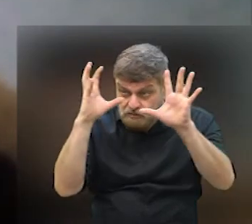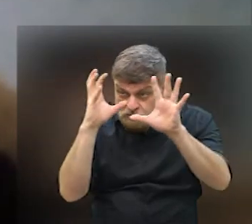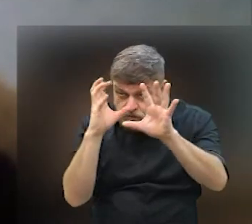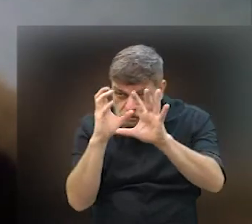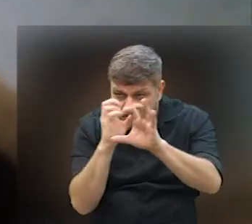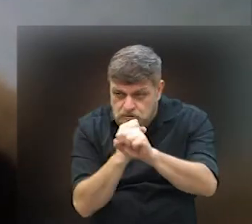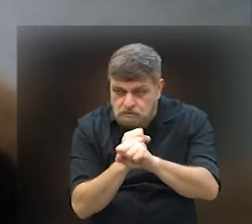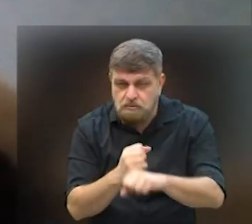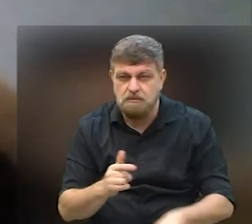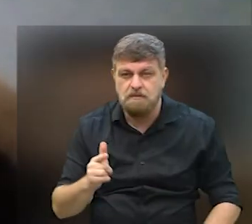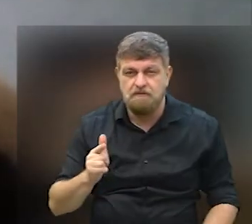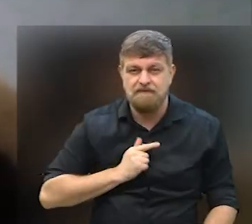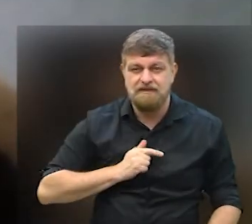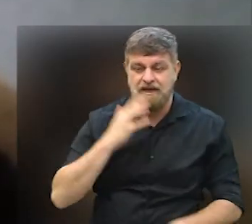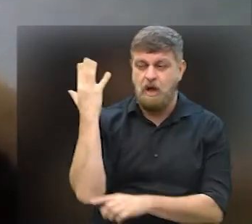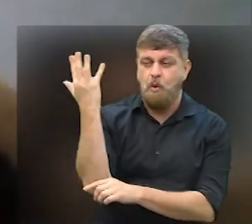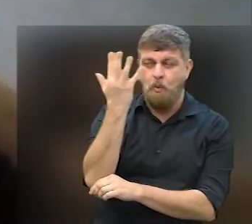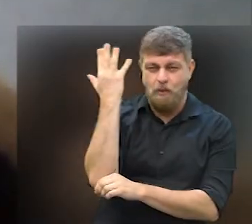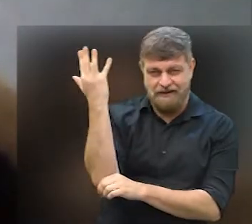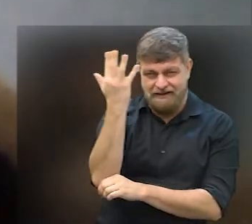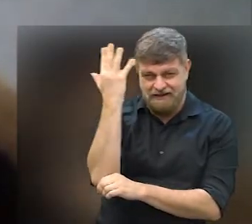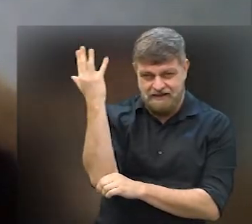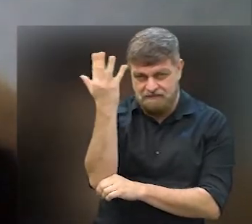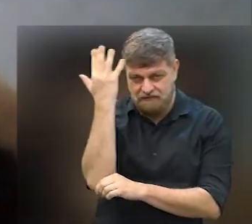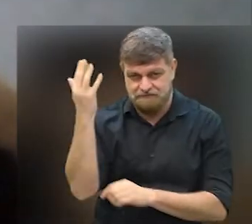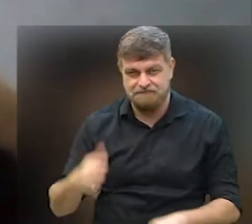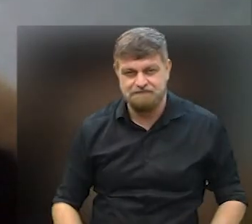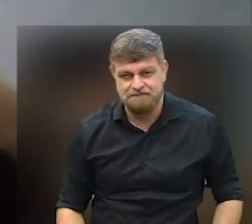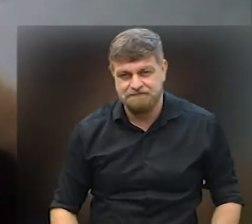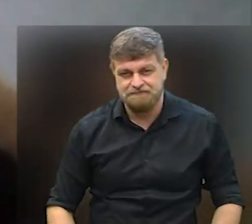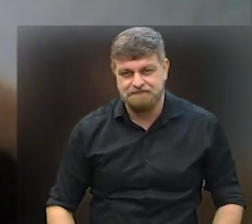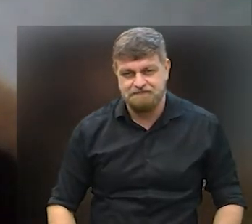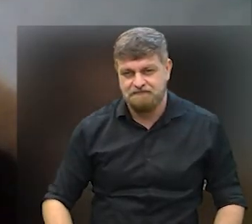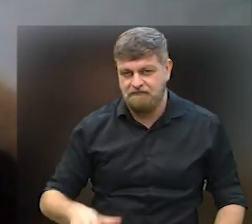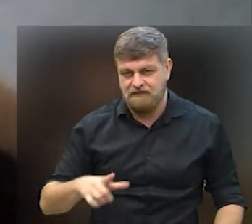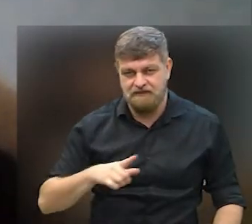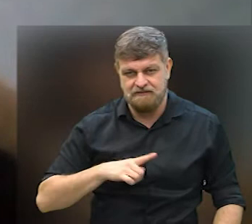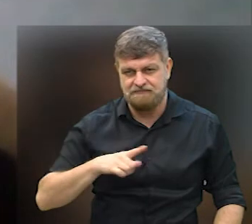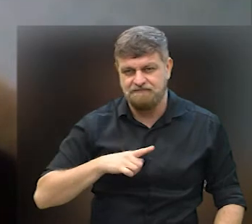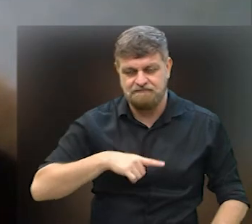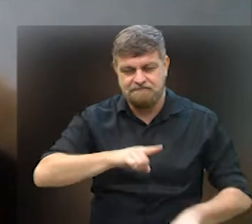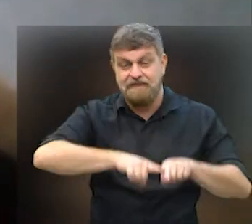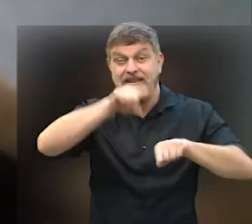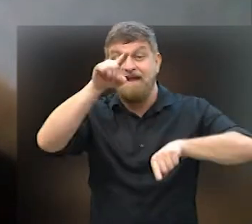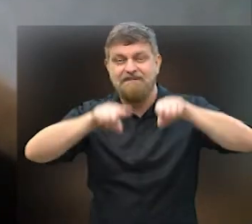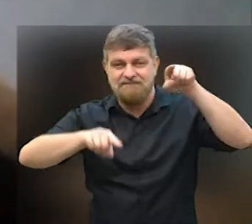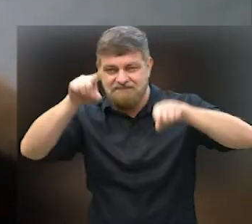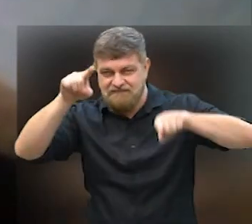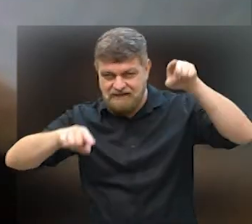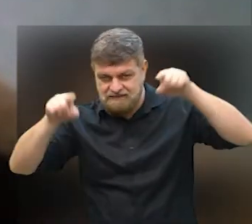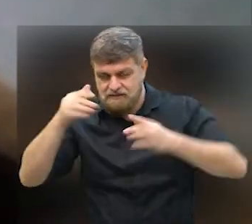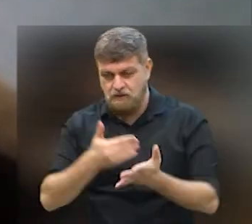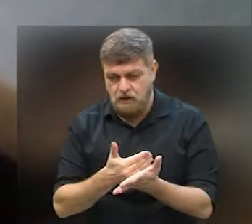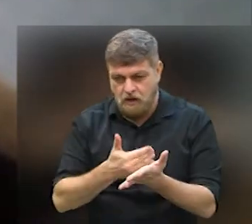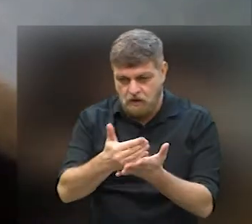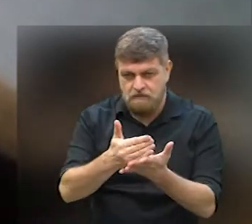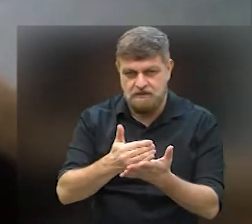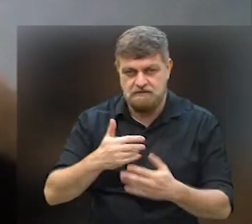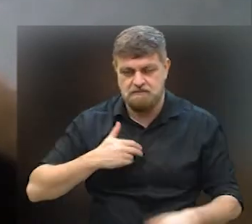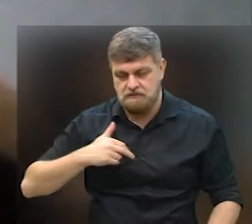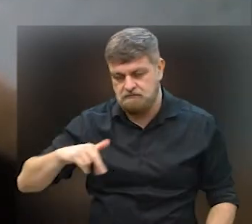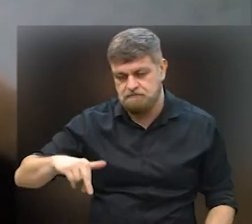E quanto à condição de tempo, de clima, a gente tem toda uma grande variação. Início da temporada, quando